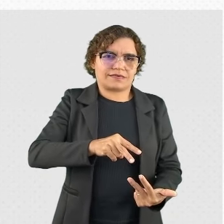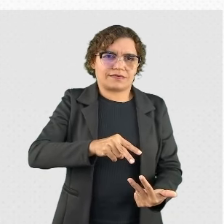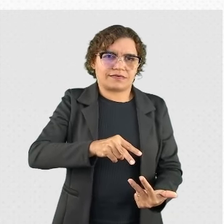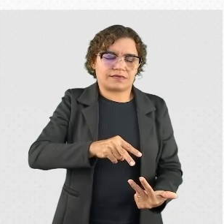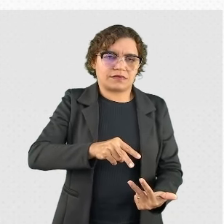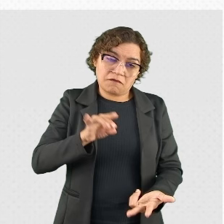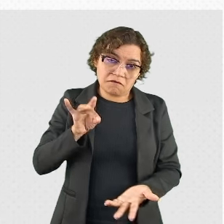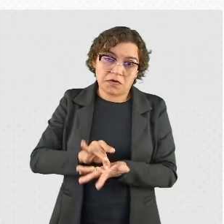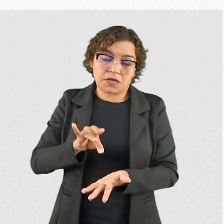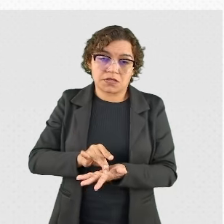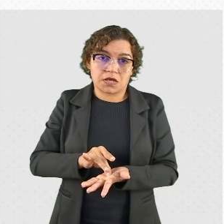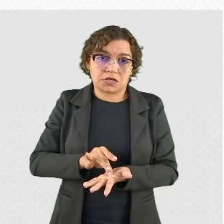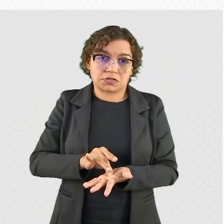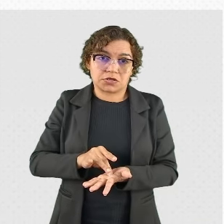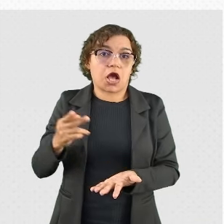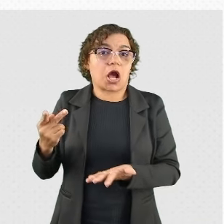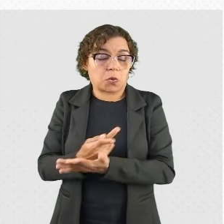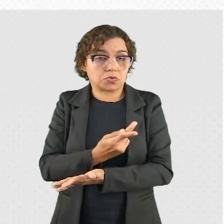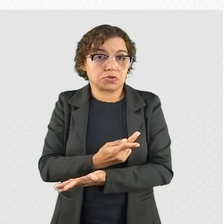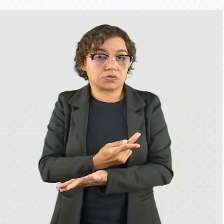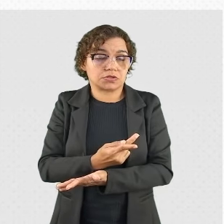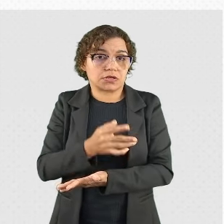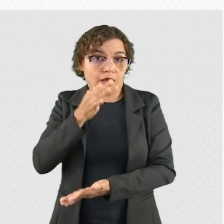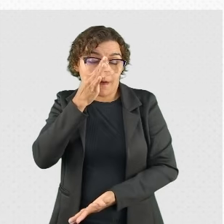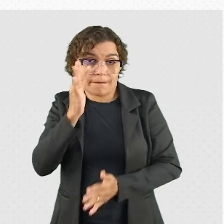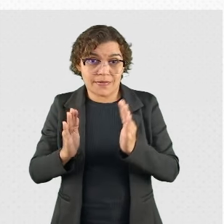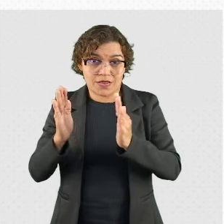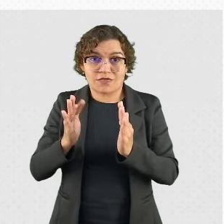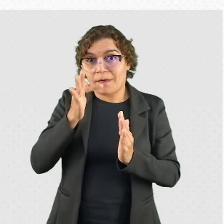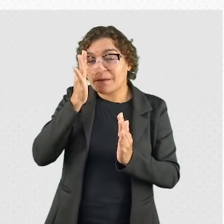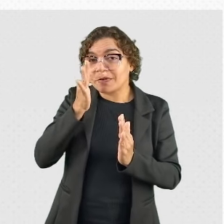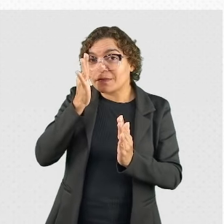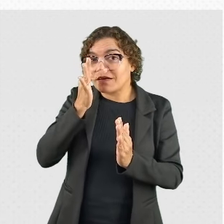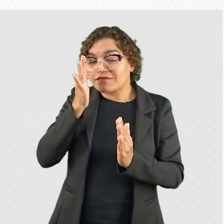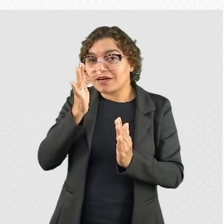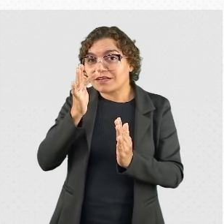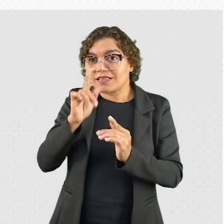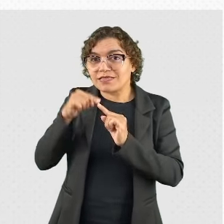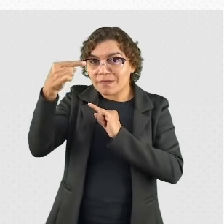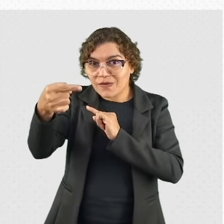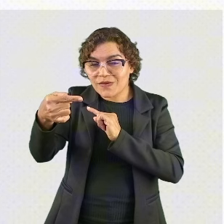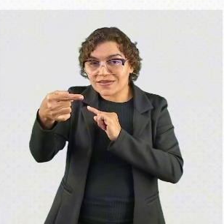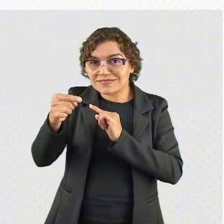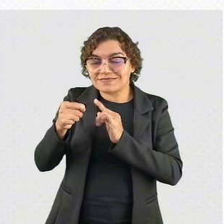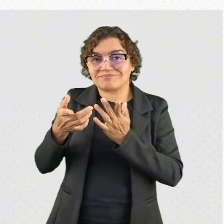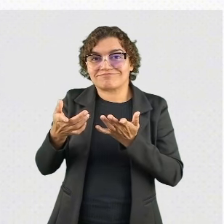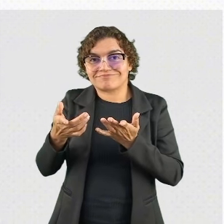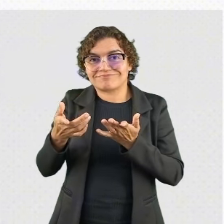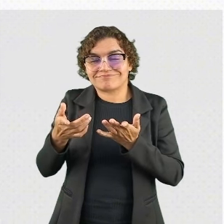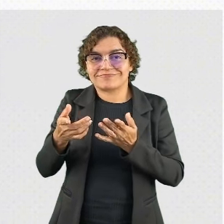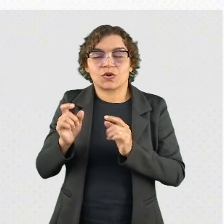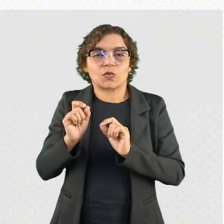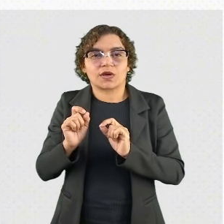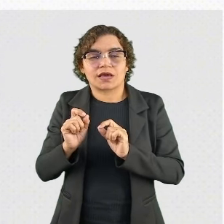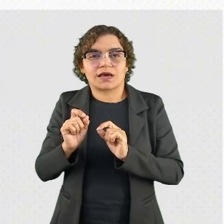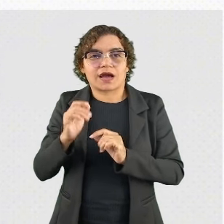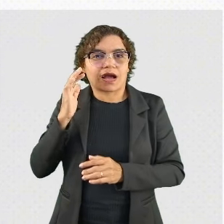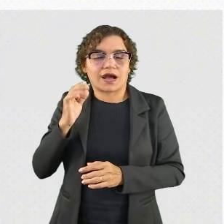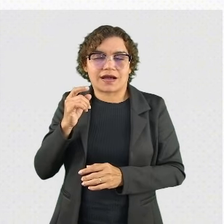E de fato isso acontecer, de fato a primavera vir depois, o que vai acontecer? Ele